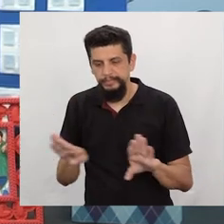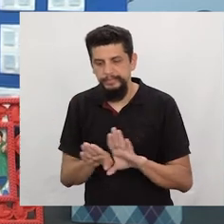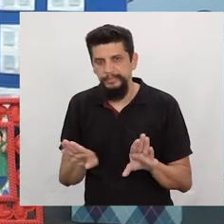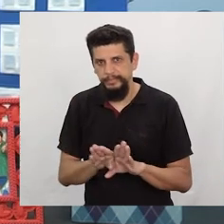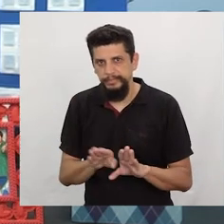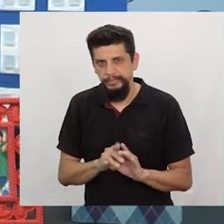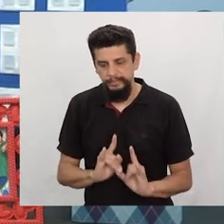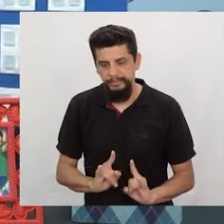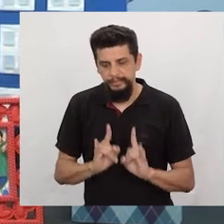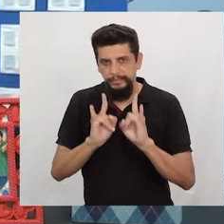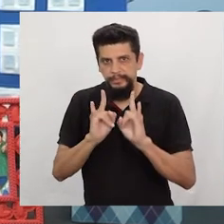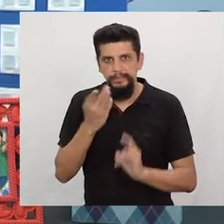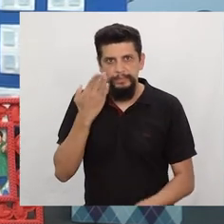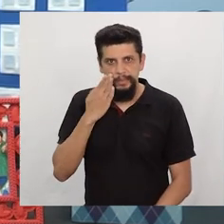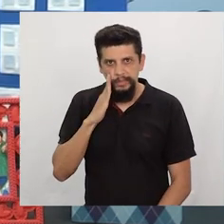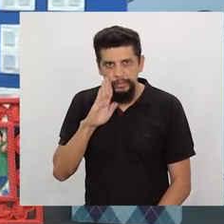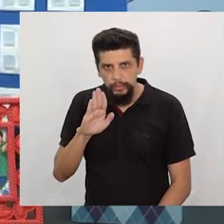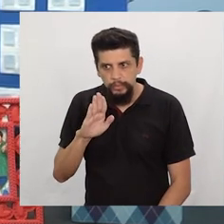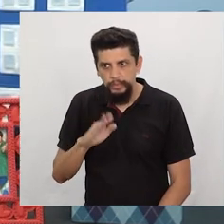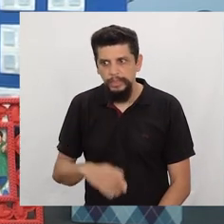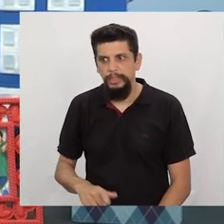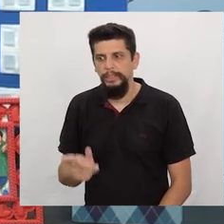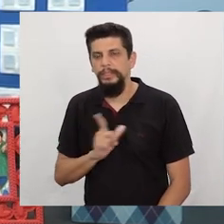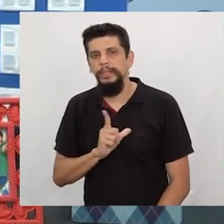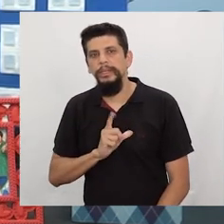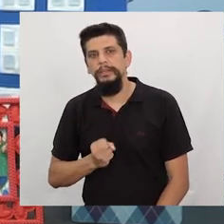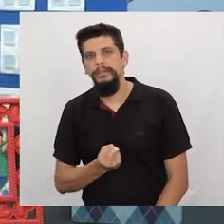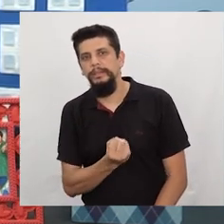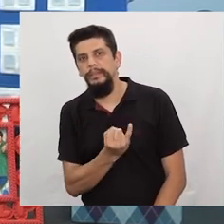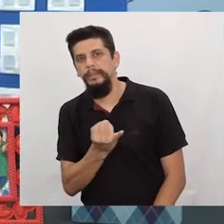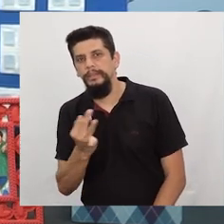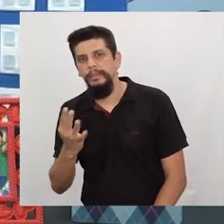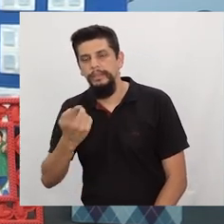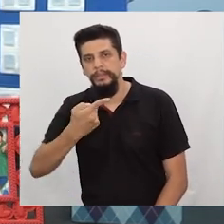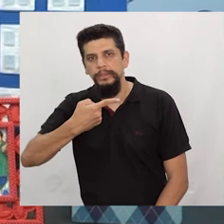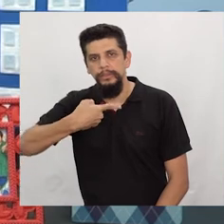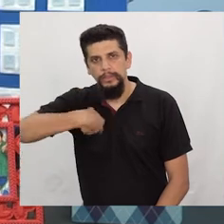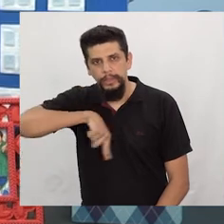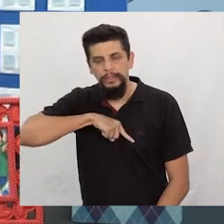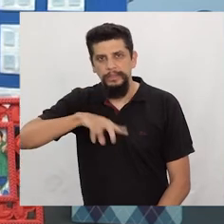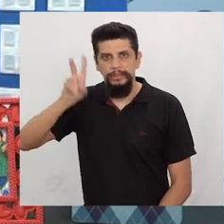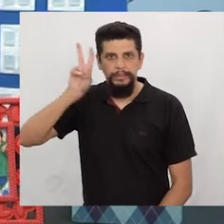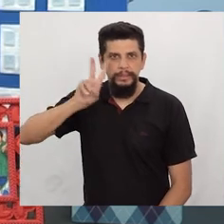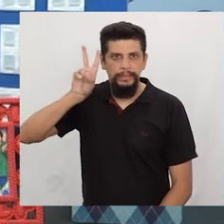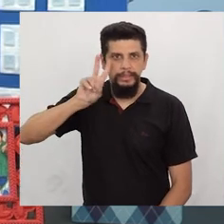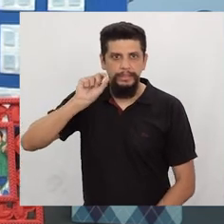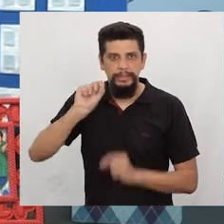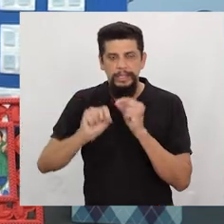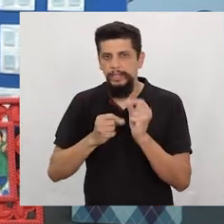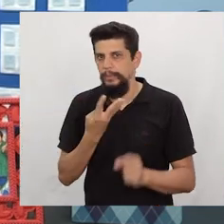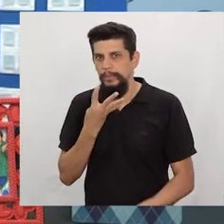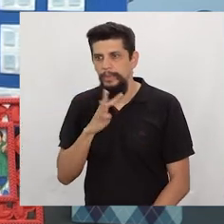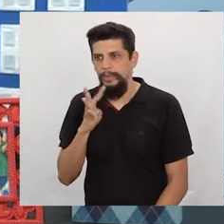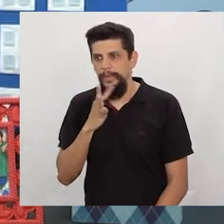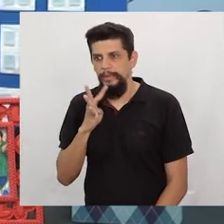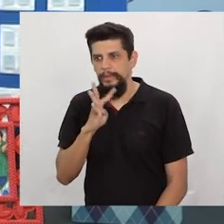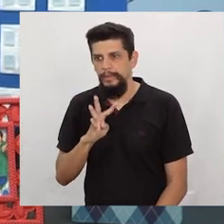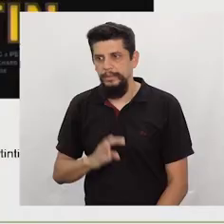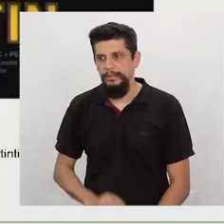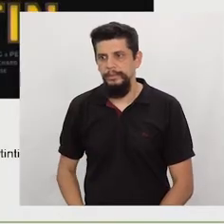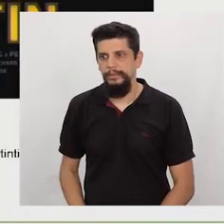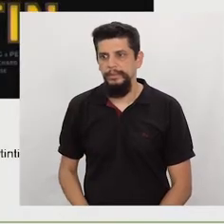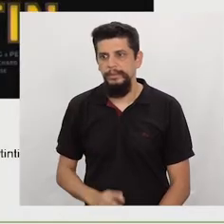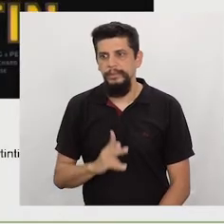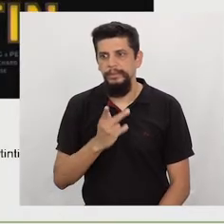aqui dos detetives do prédio azul? Eu trouxe alguns aqui para nós relembrarmos. Quem é que não